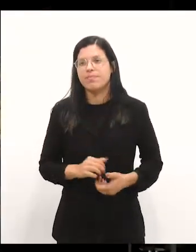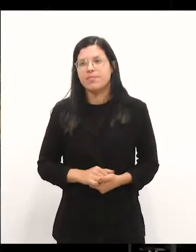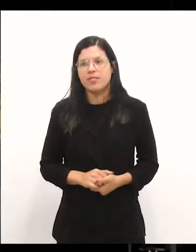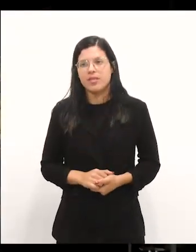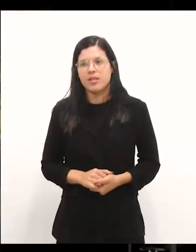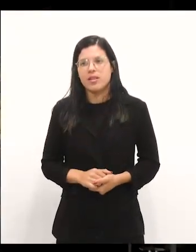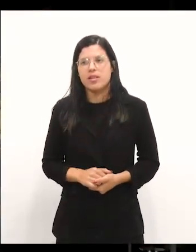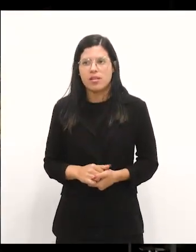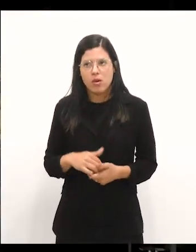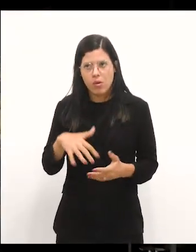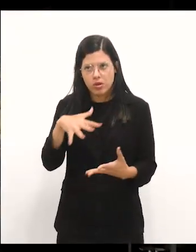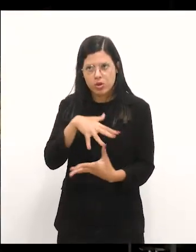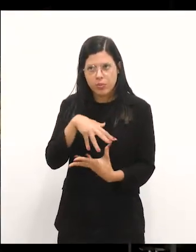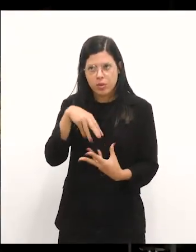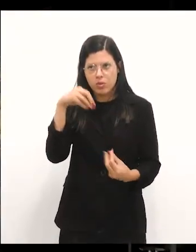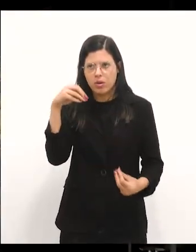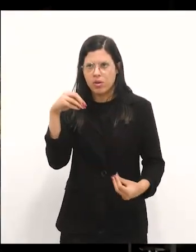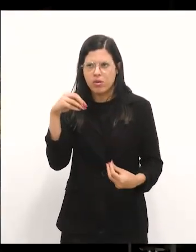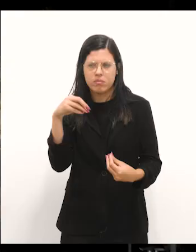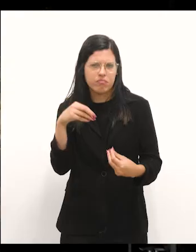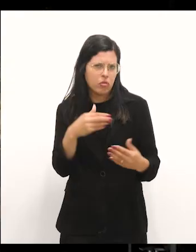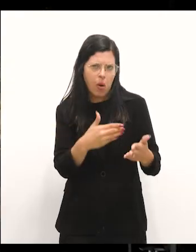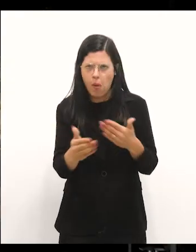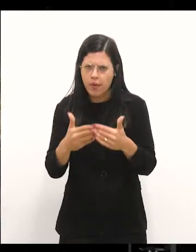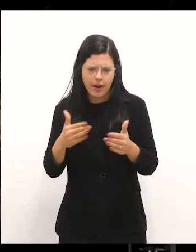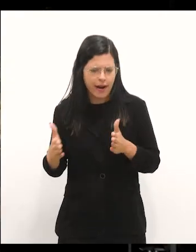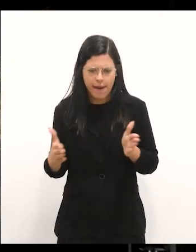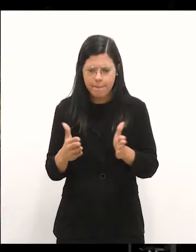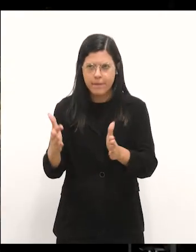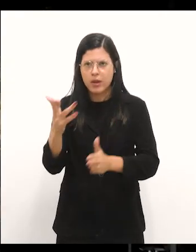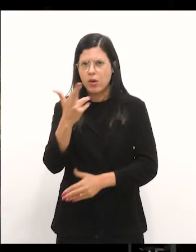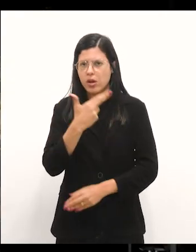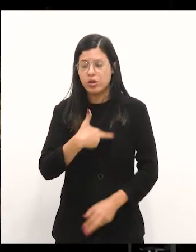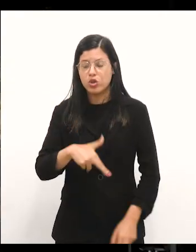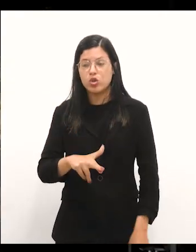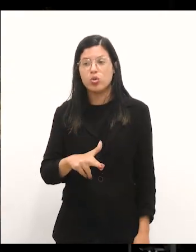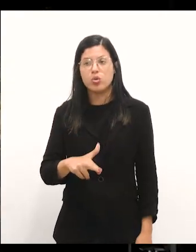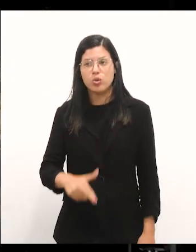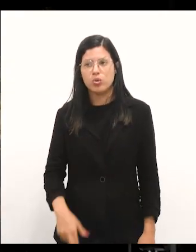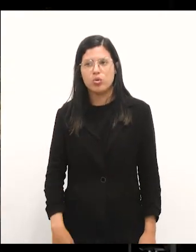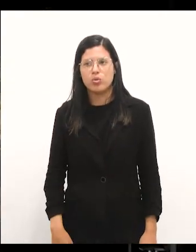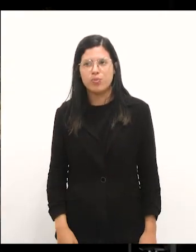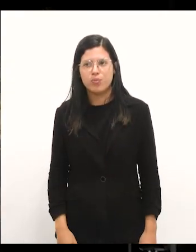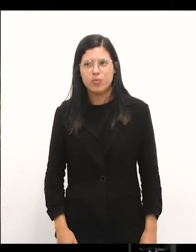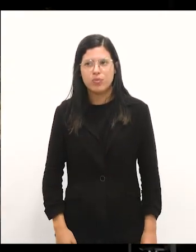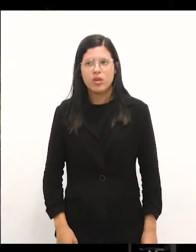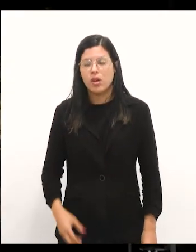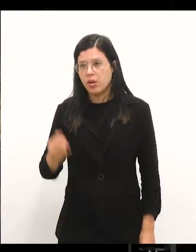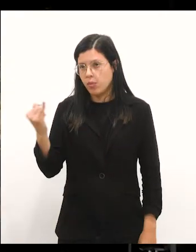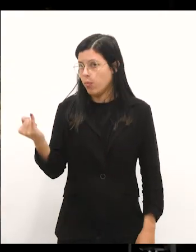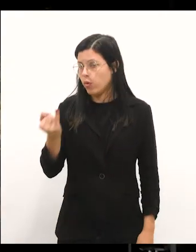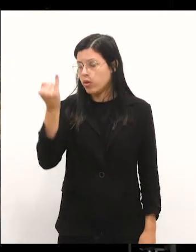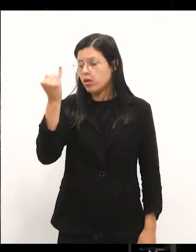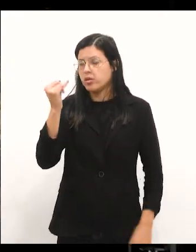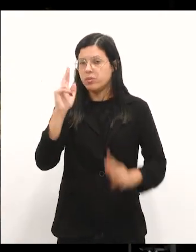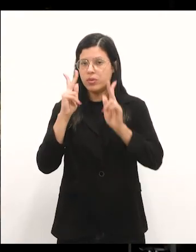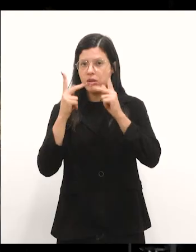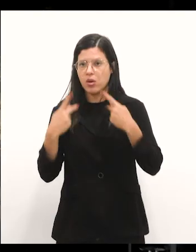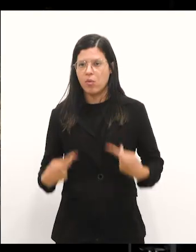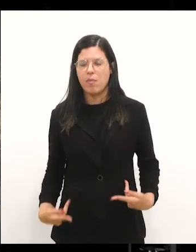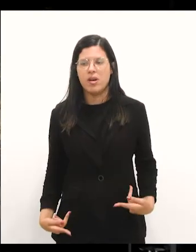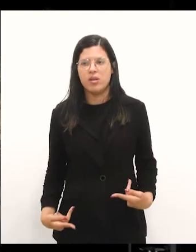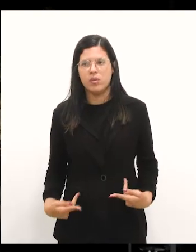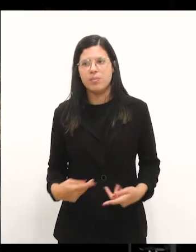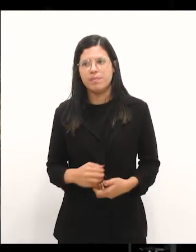Então, a visão da espiritualidade, quer seja por qualquer caminho religioso, é muitíssimo importante ao ser